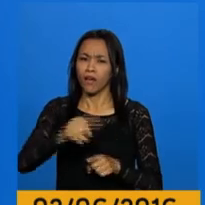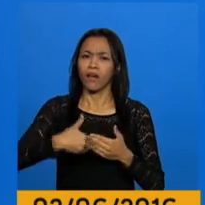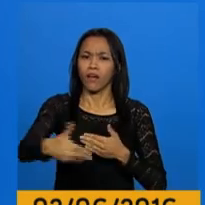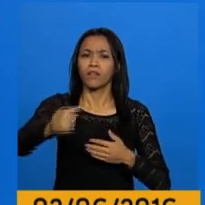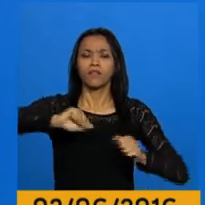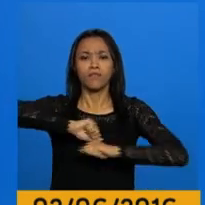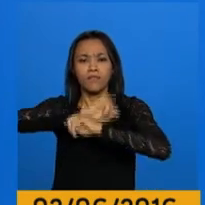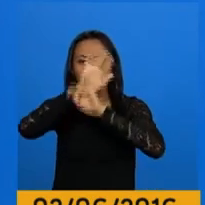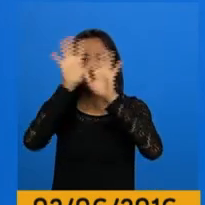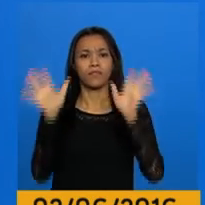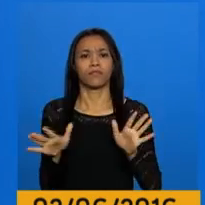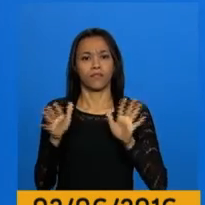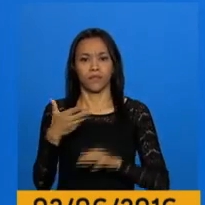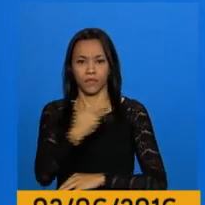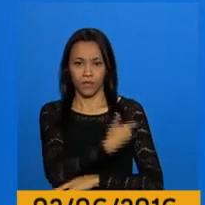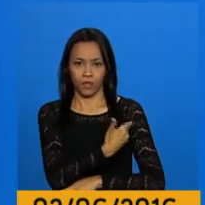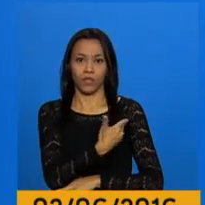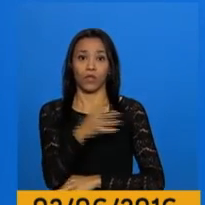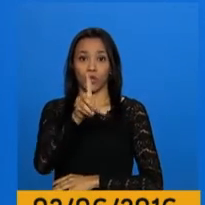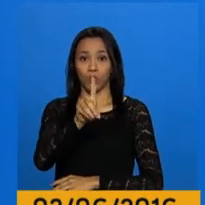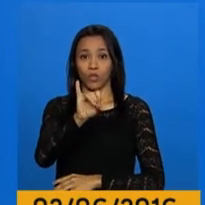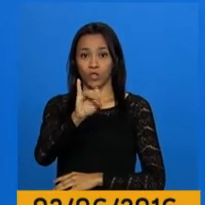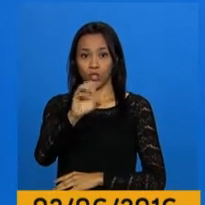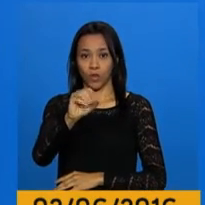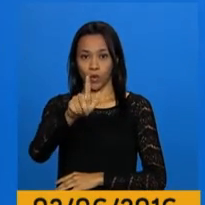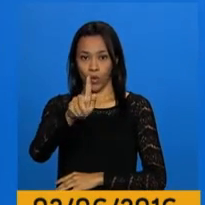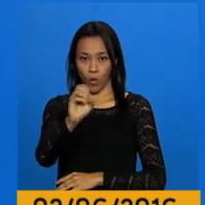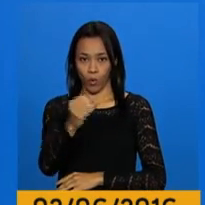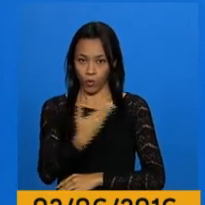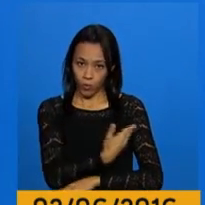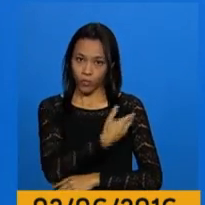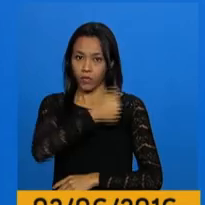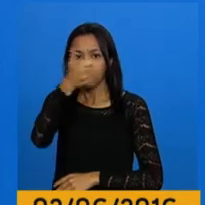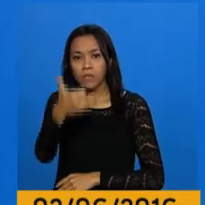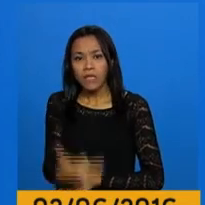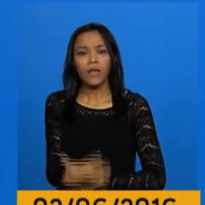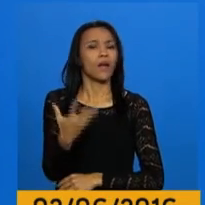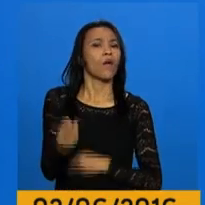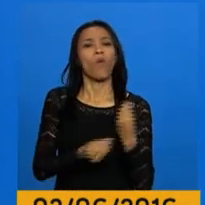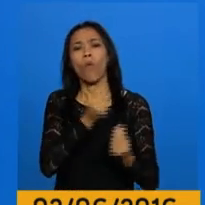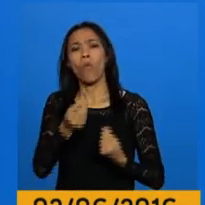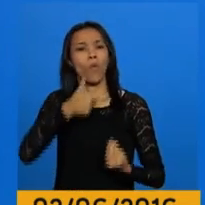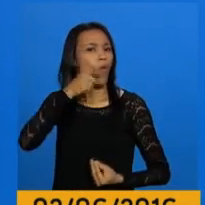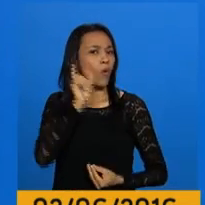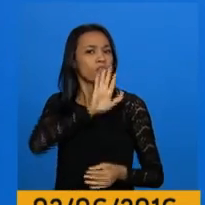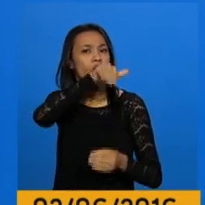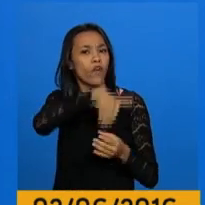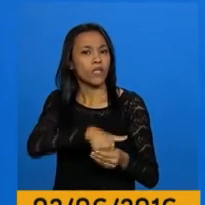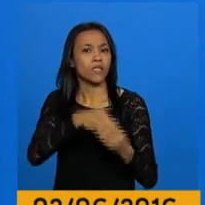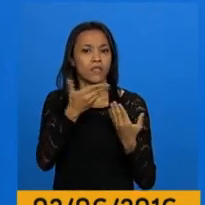esclarecimento por parte do Dr. Diogo e da Casa Civil do que foram as votações de ontem